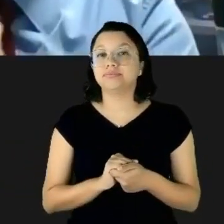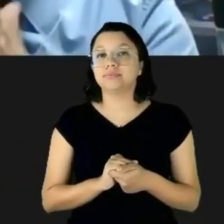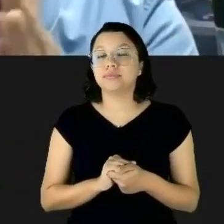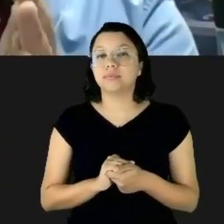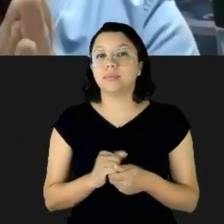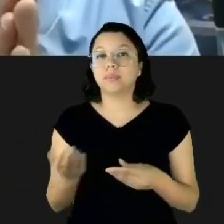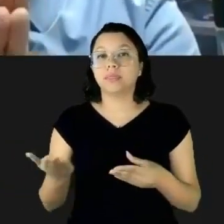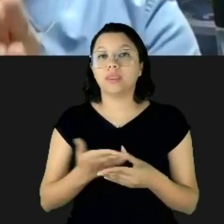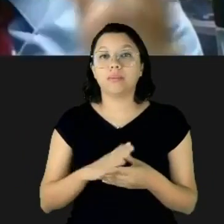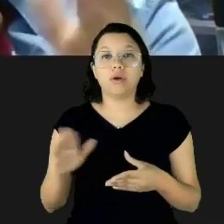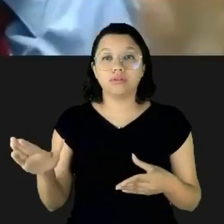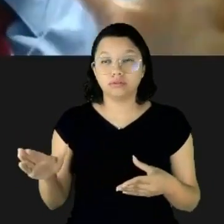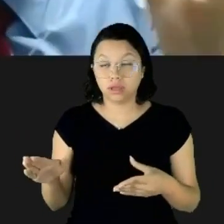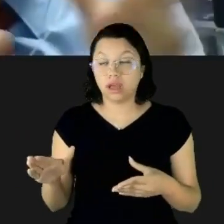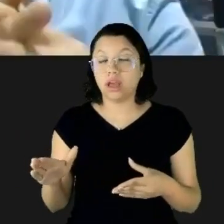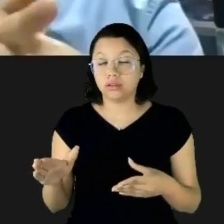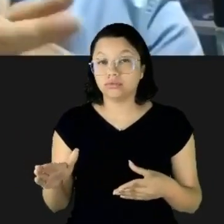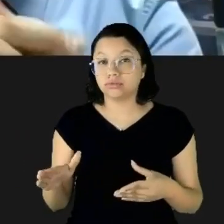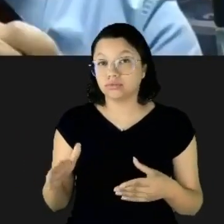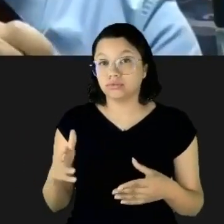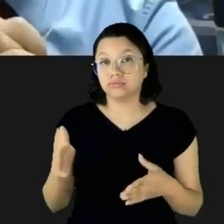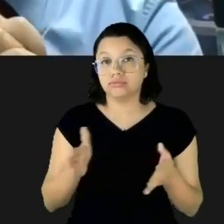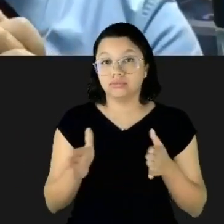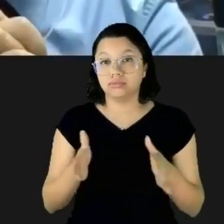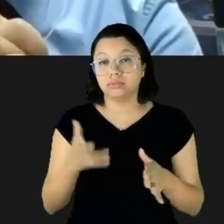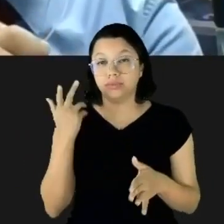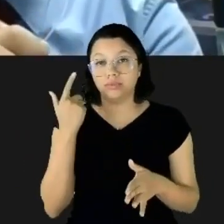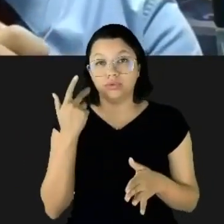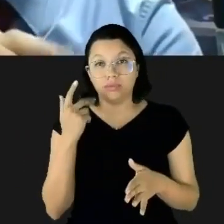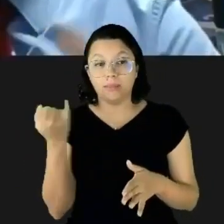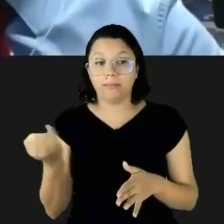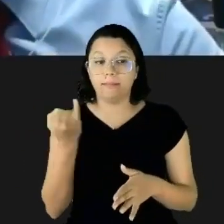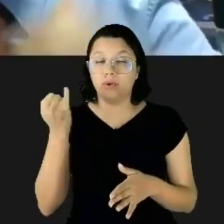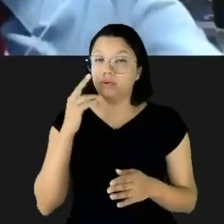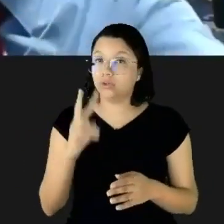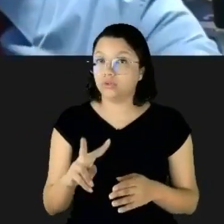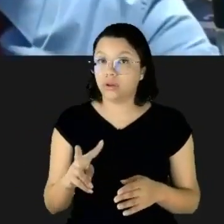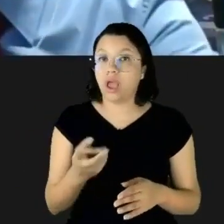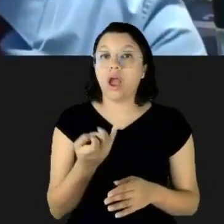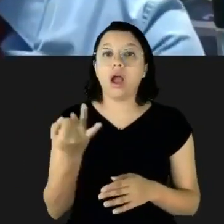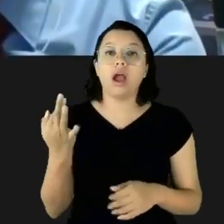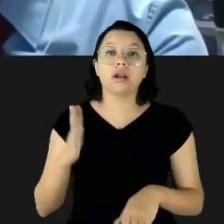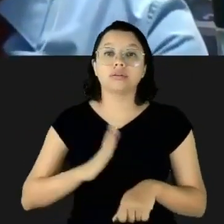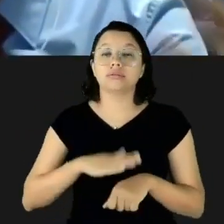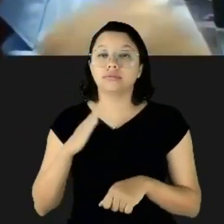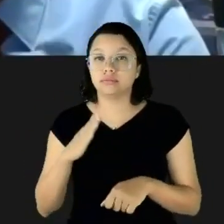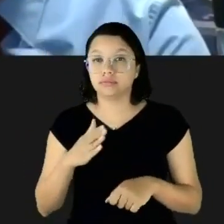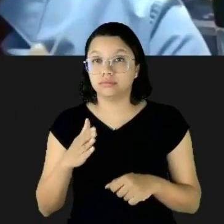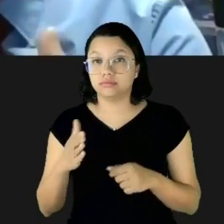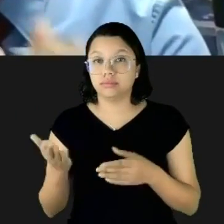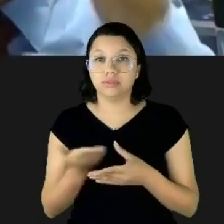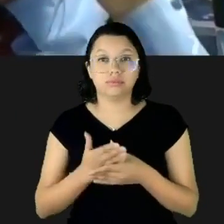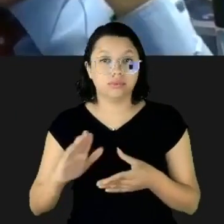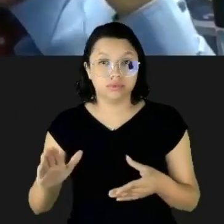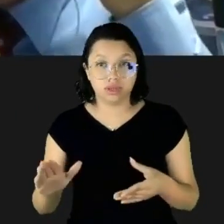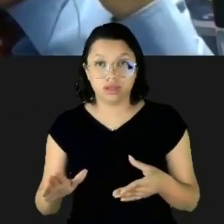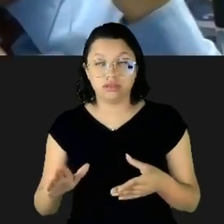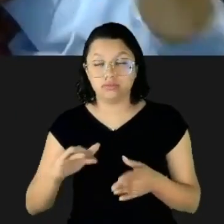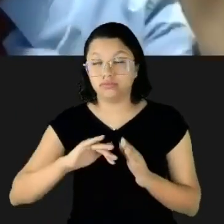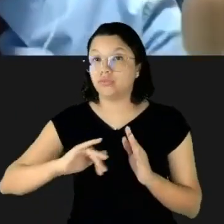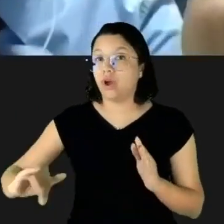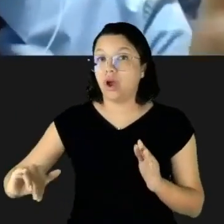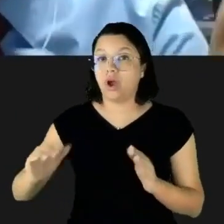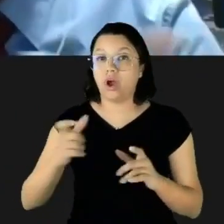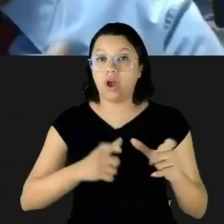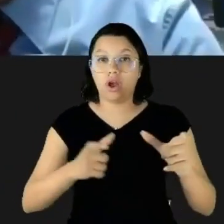processos em curso, isso também é importante olhar, quer dizer, quanto mais processo fora da unidade, melhor, porque